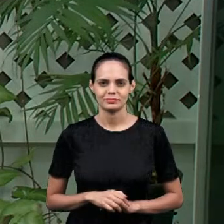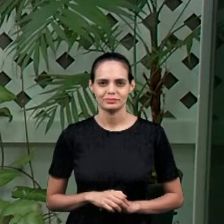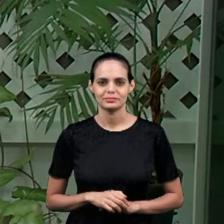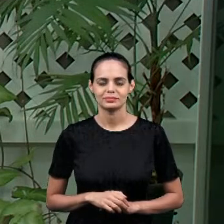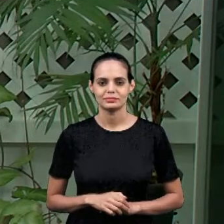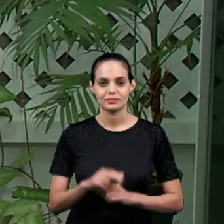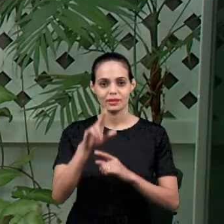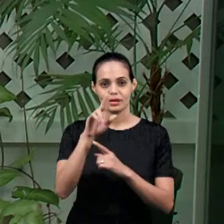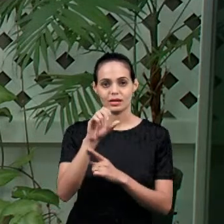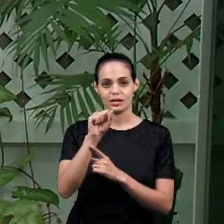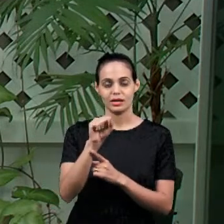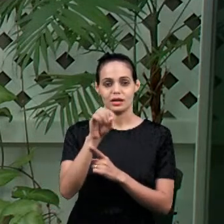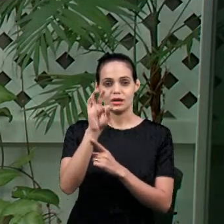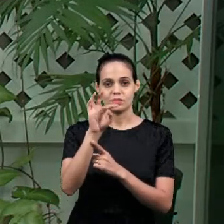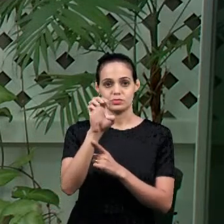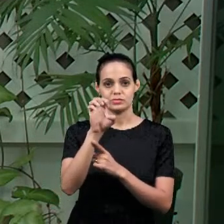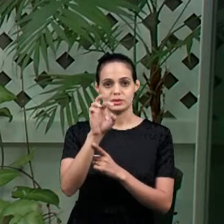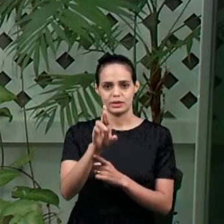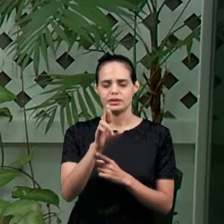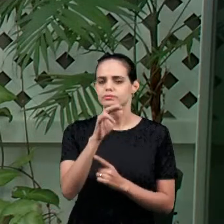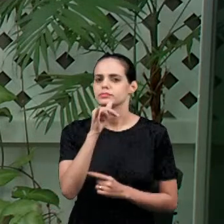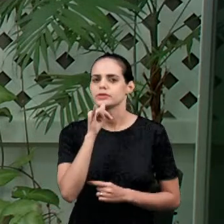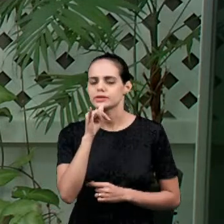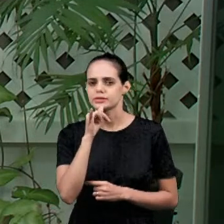Worcester, por exemplo, mandaram,